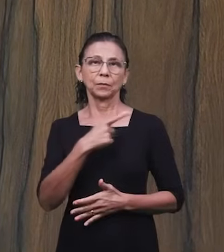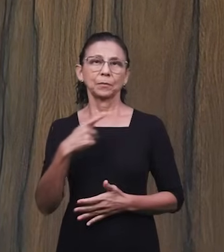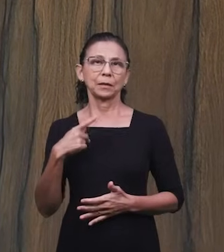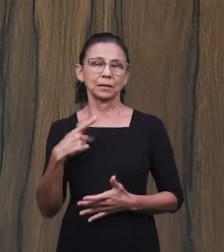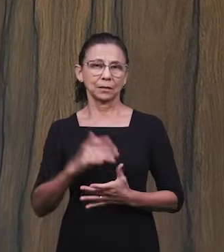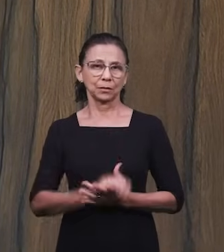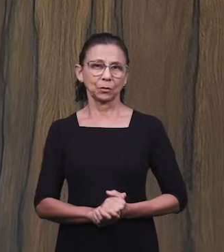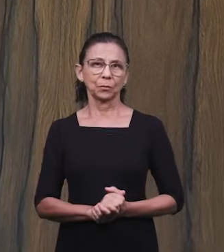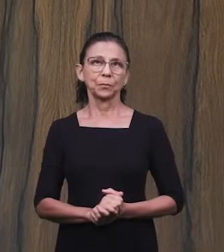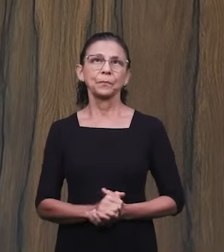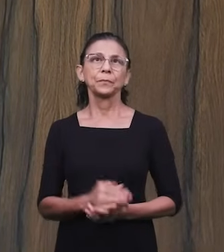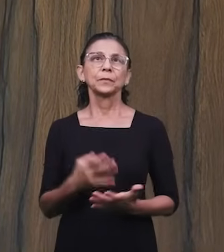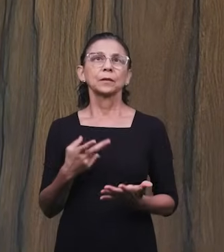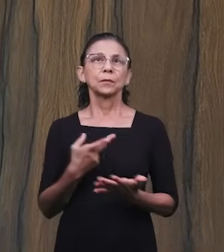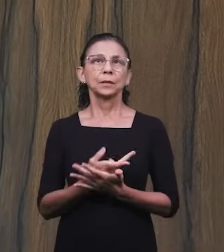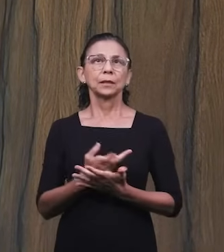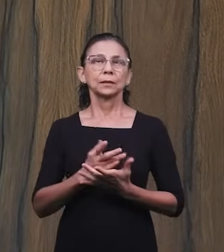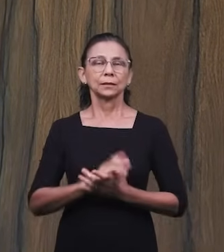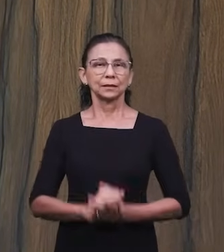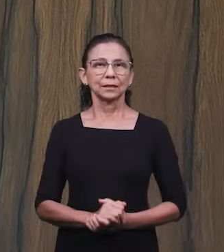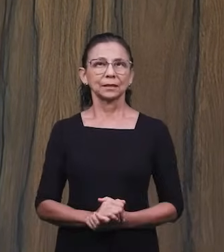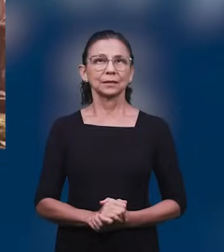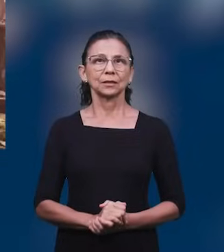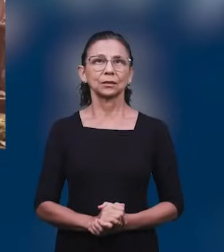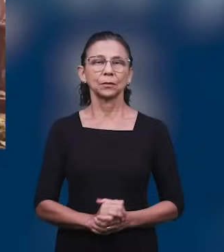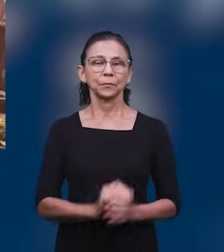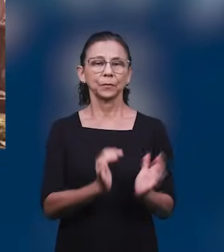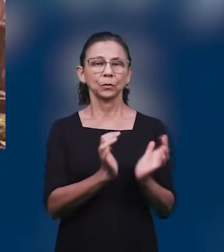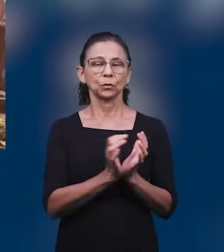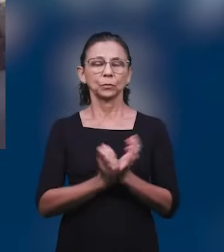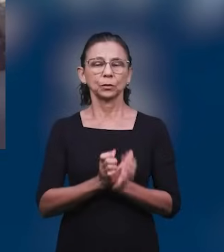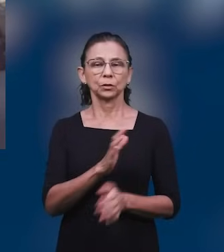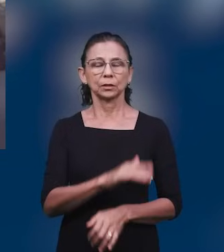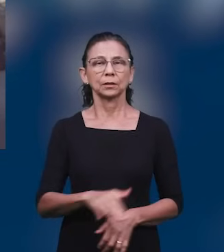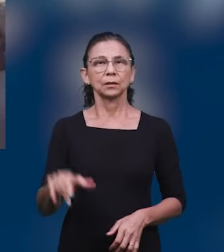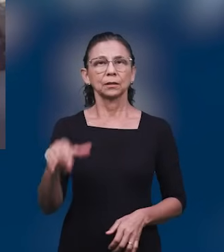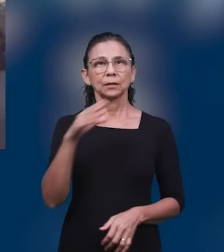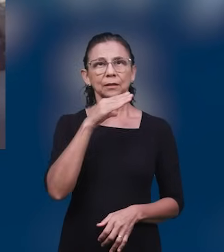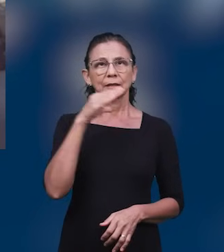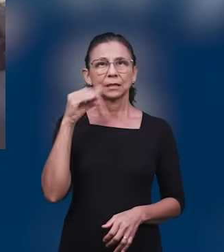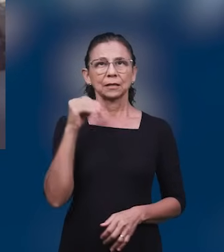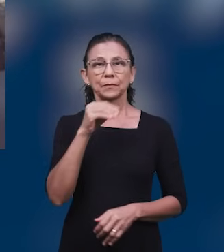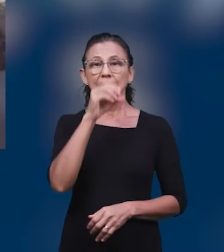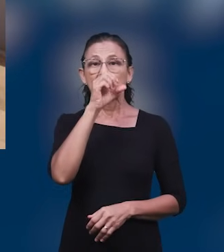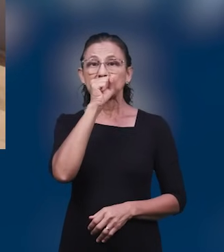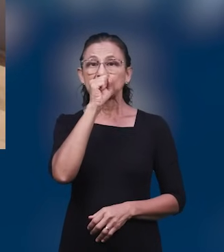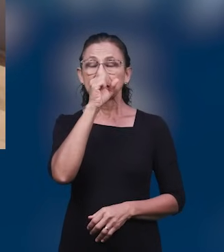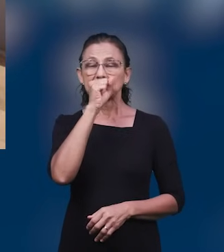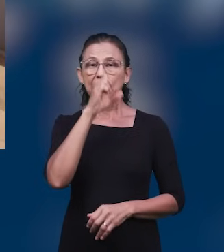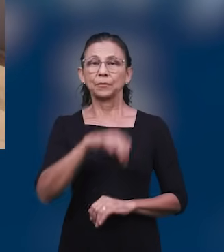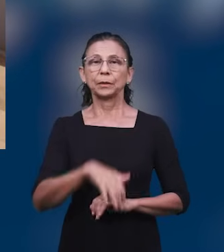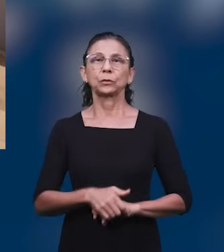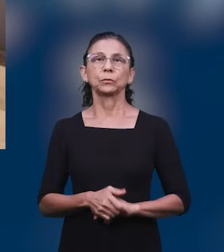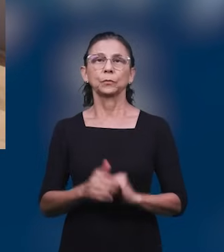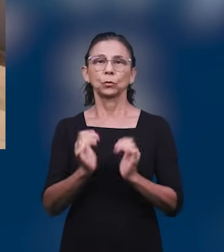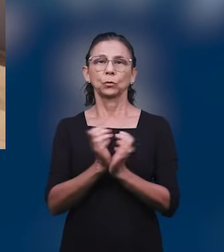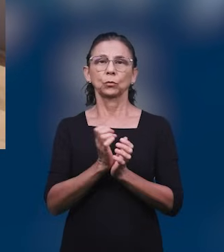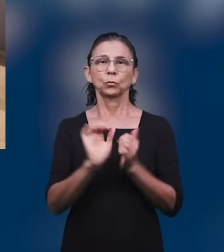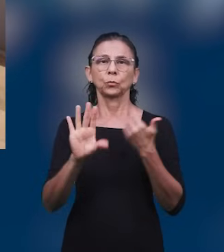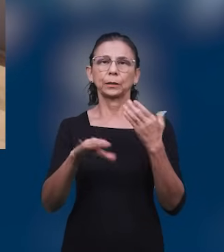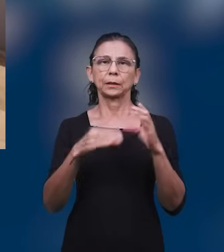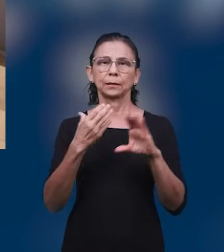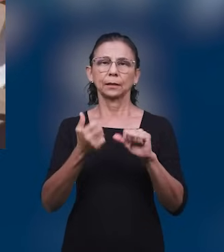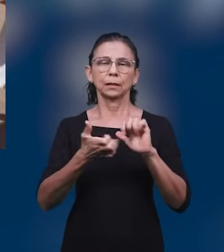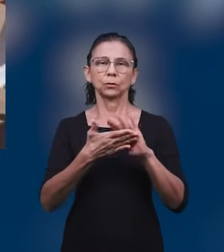Sul, foi realizado no domingo a evangelização de classe. No sábado, os irmãos realizaram uma cantata com entrega de convite